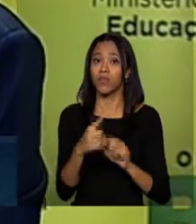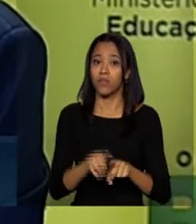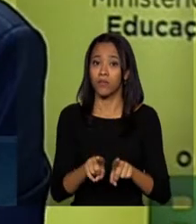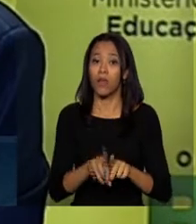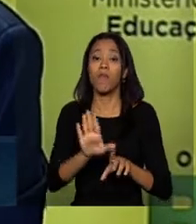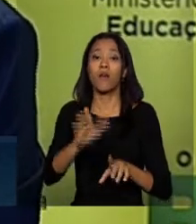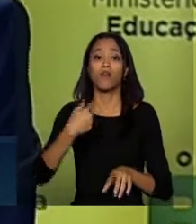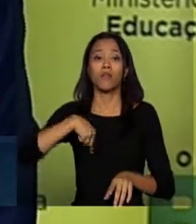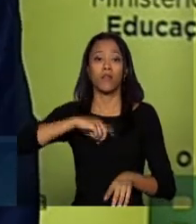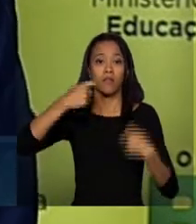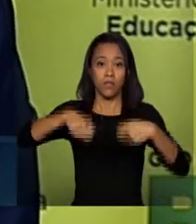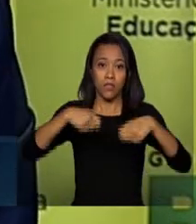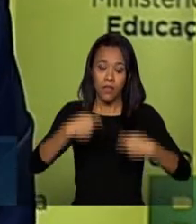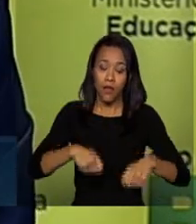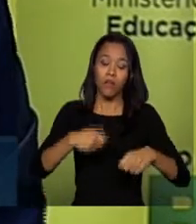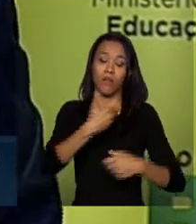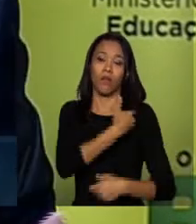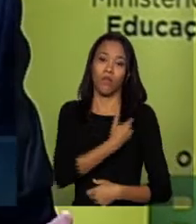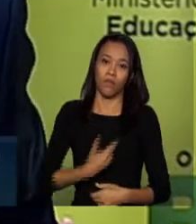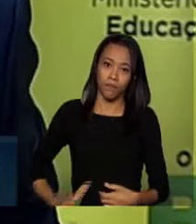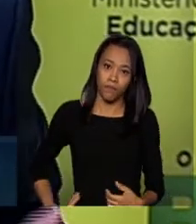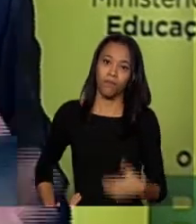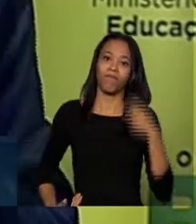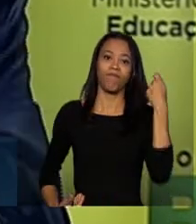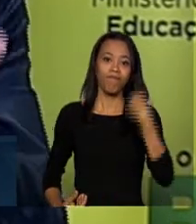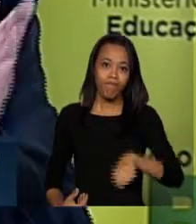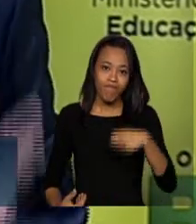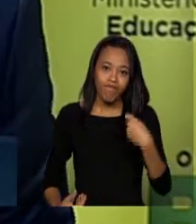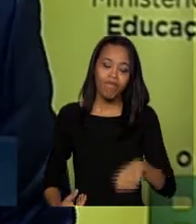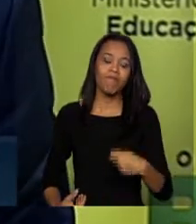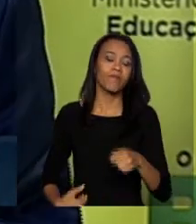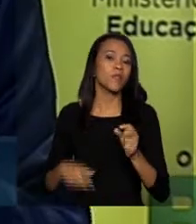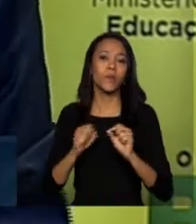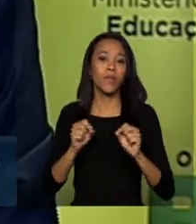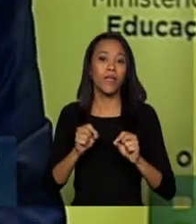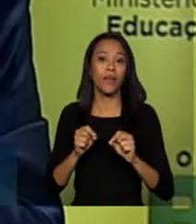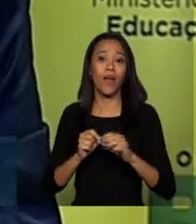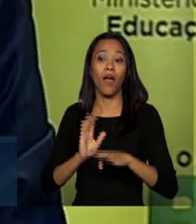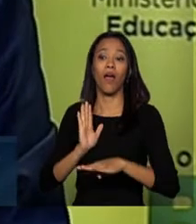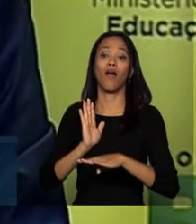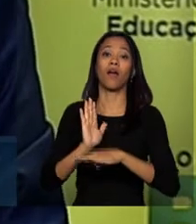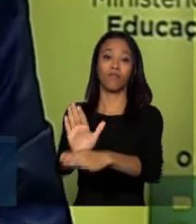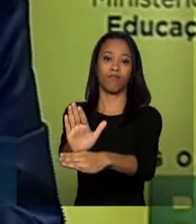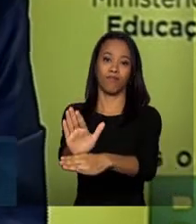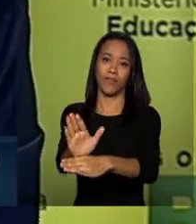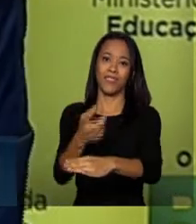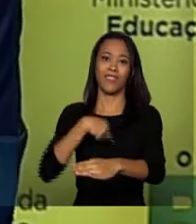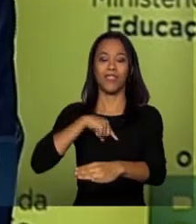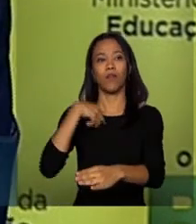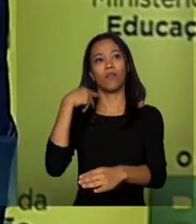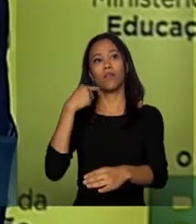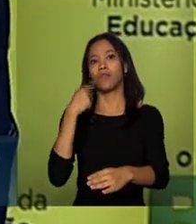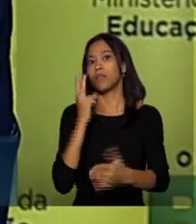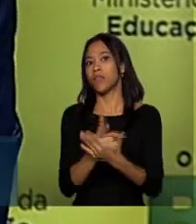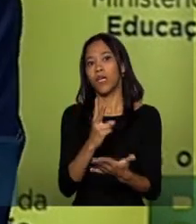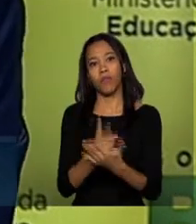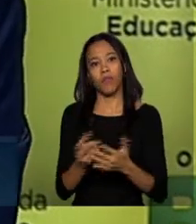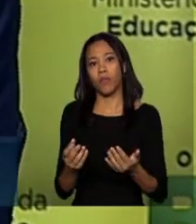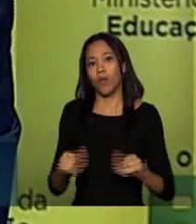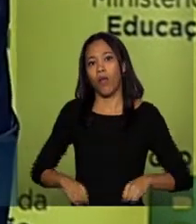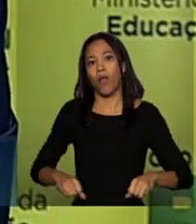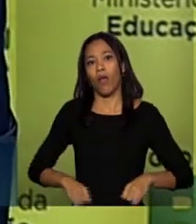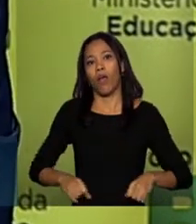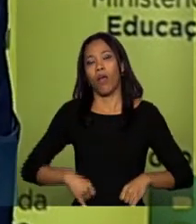nós precisávamos, o Estado brasileiro precisava minimamente intervir. Senão nós precisaríamos ficar eternamente